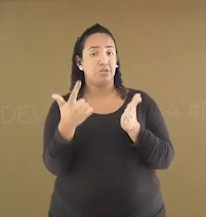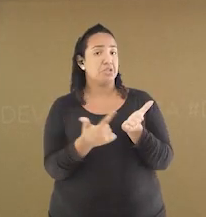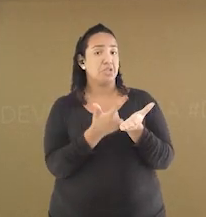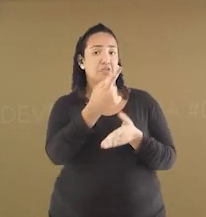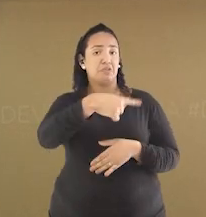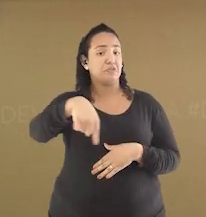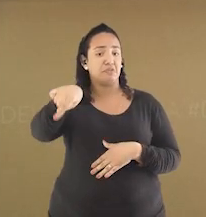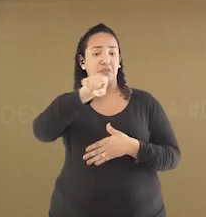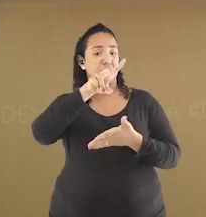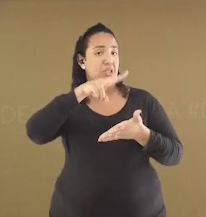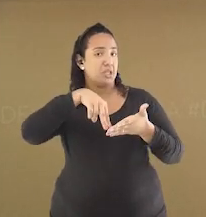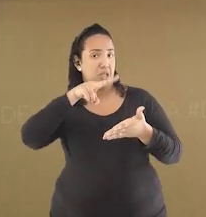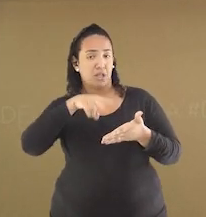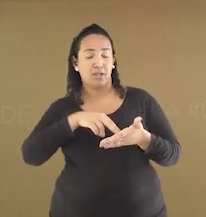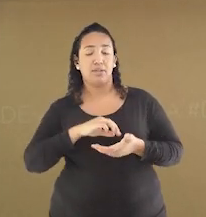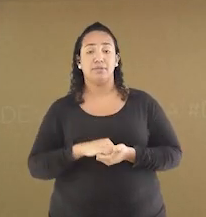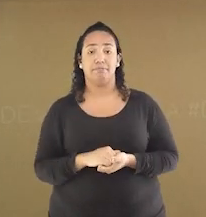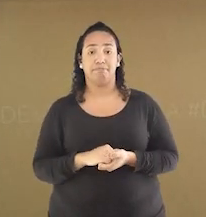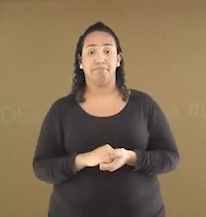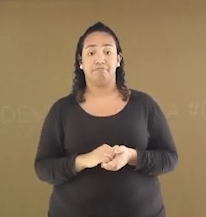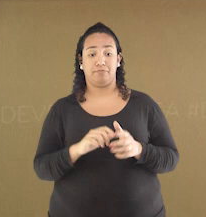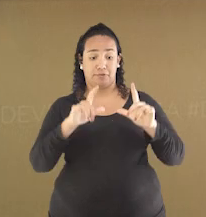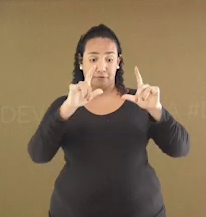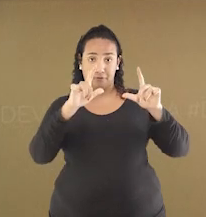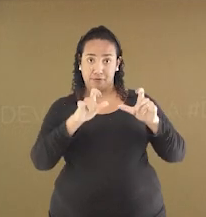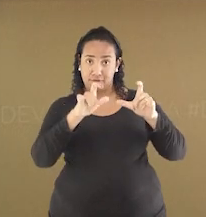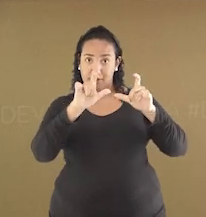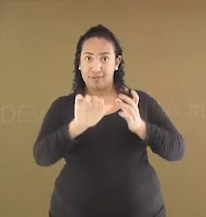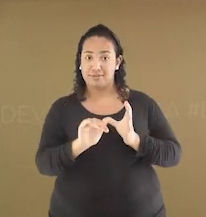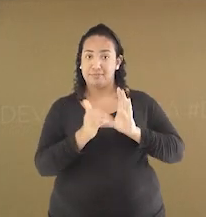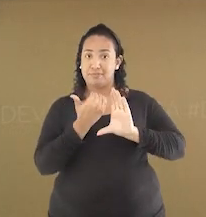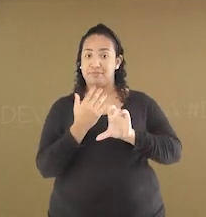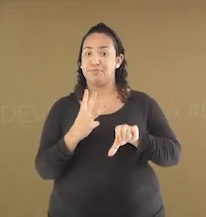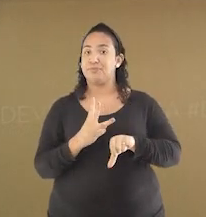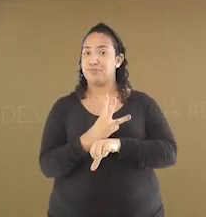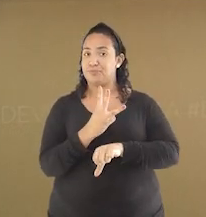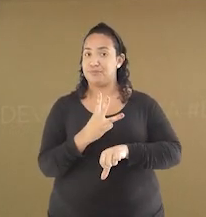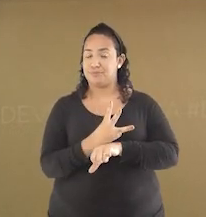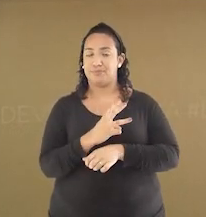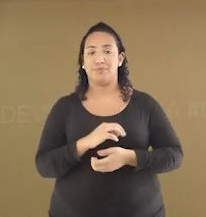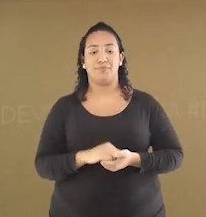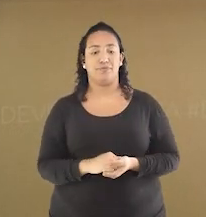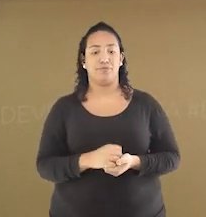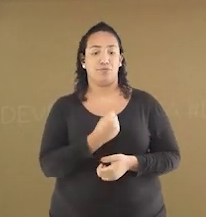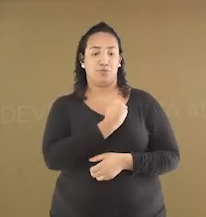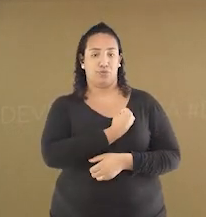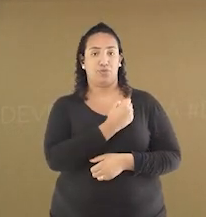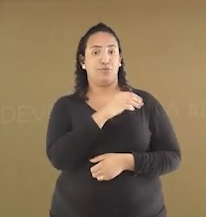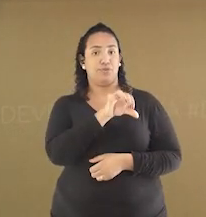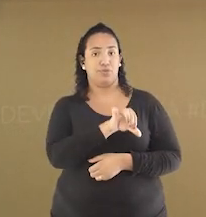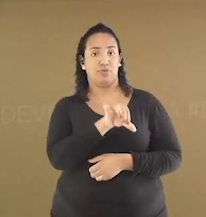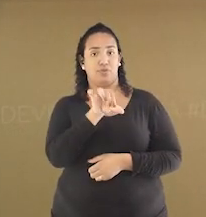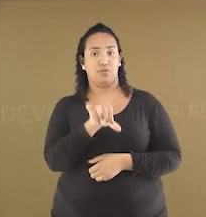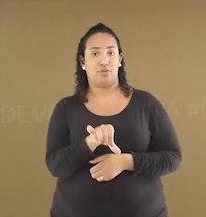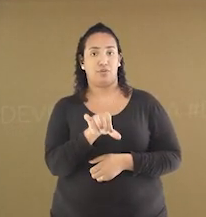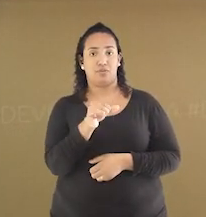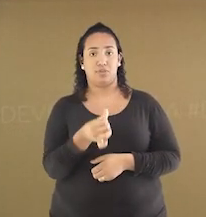de um livro que você leu. Fotografe a página e envie para o WhatsApp